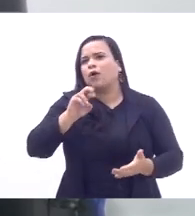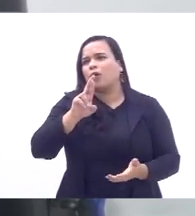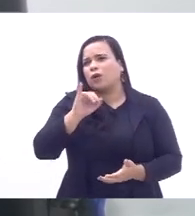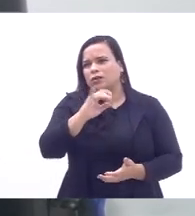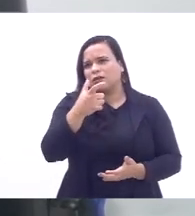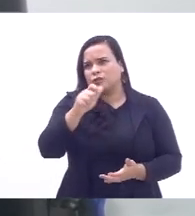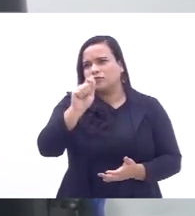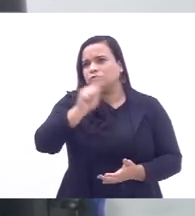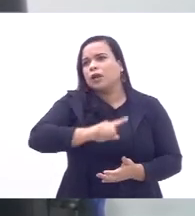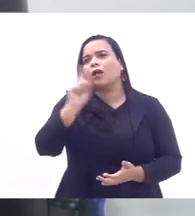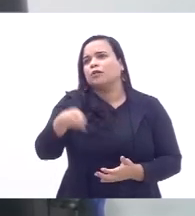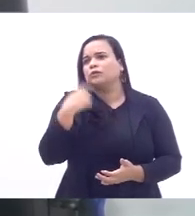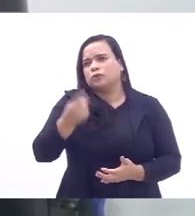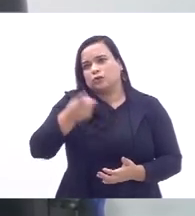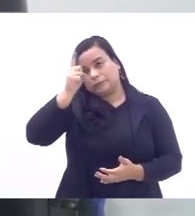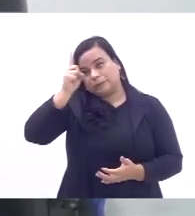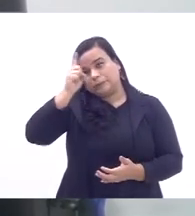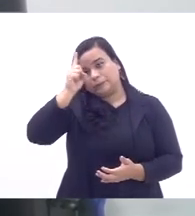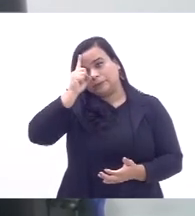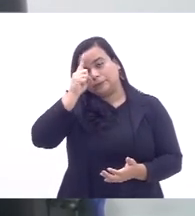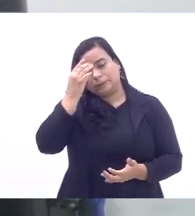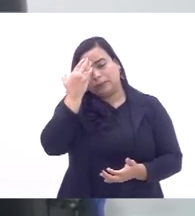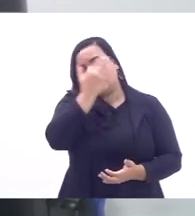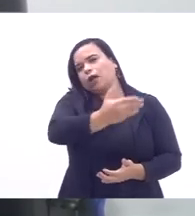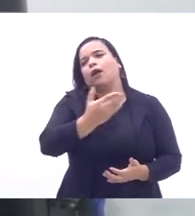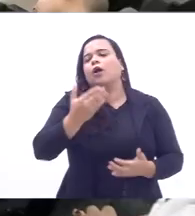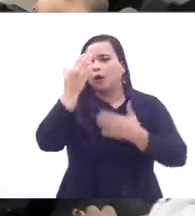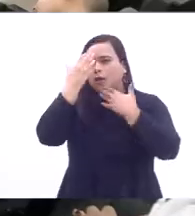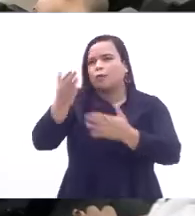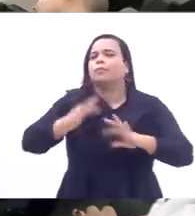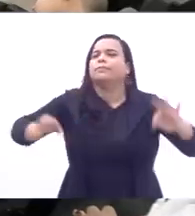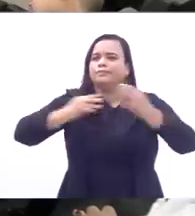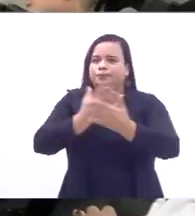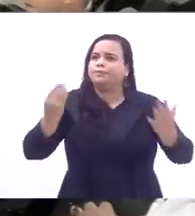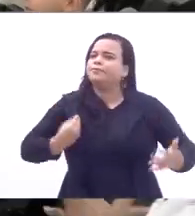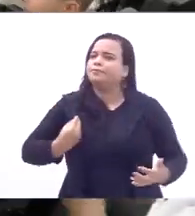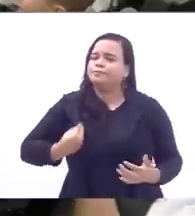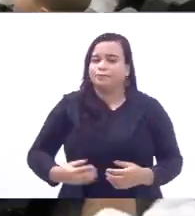reverenciamos diariamente, que é Orumila. Muito obrigado a todos.